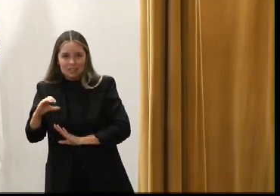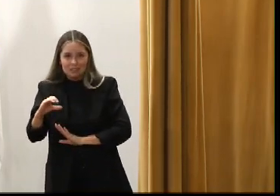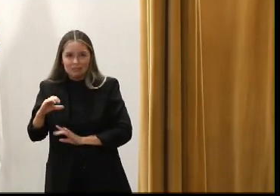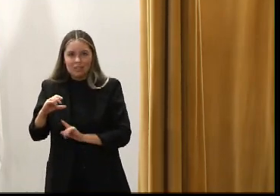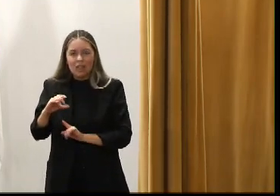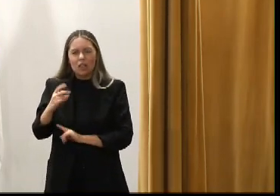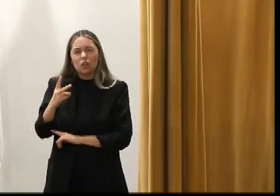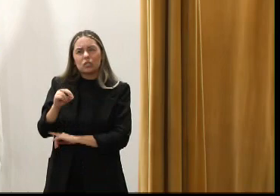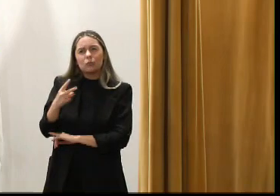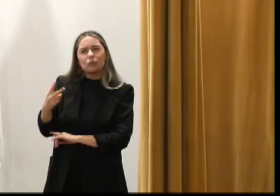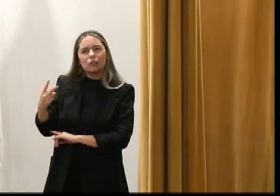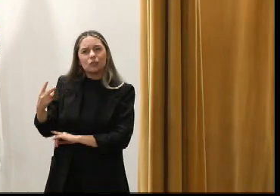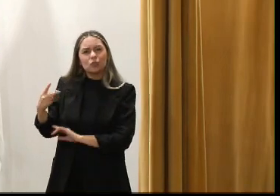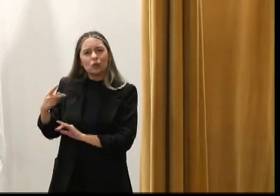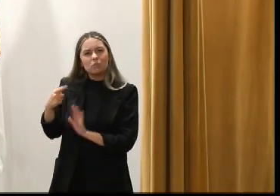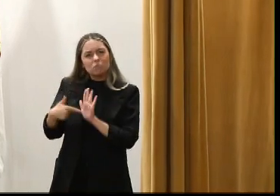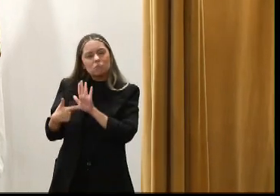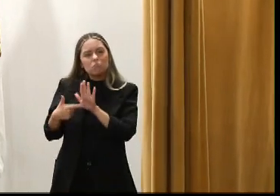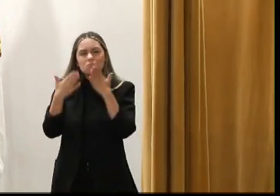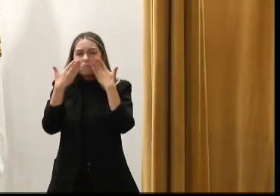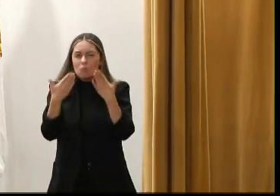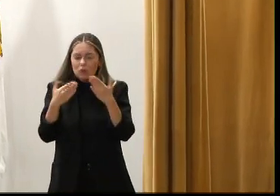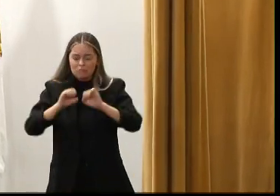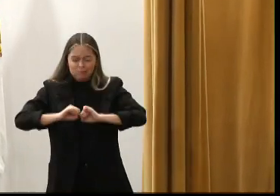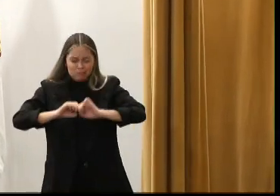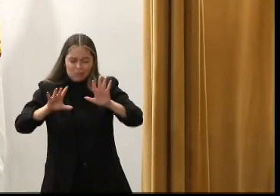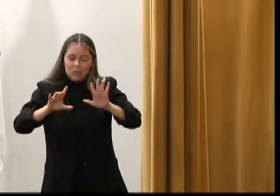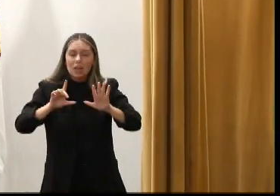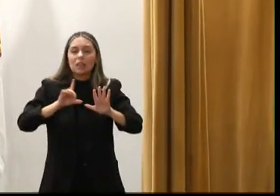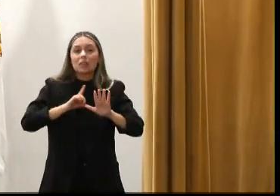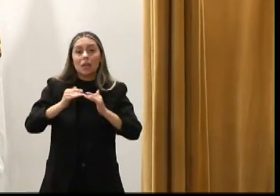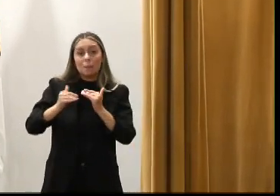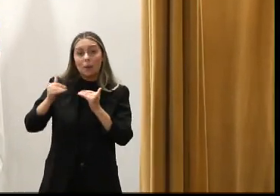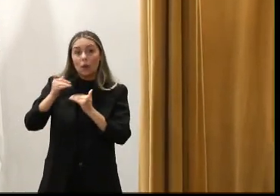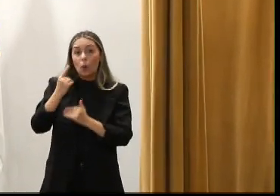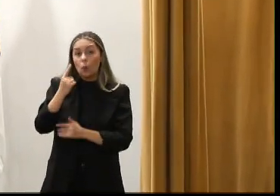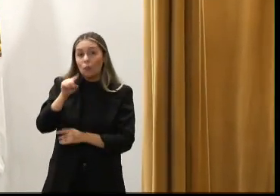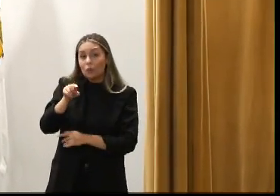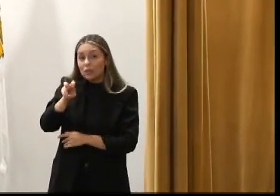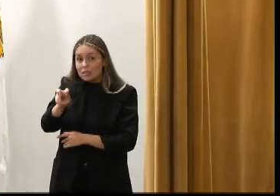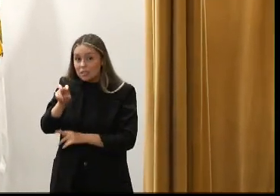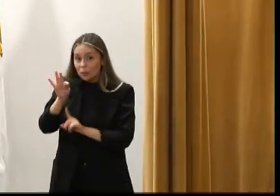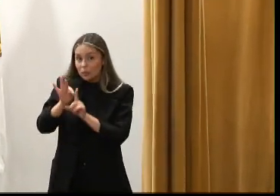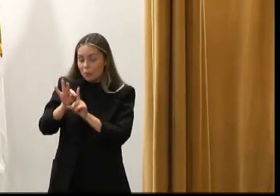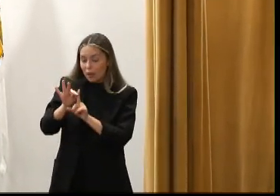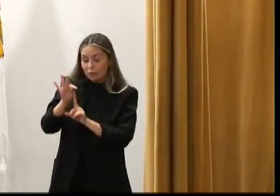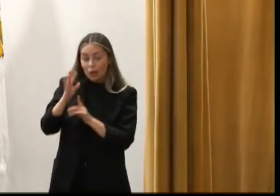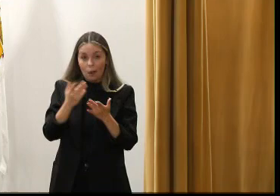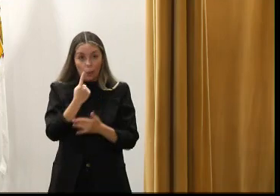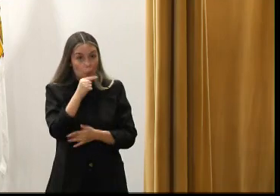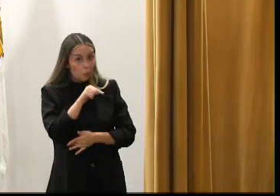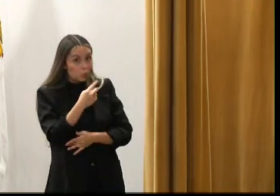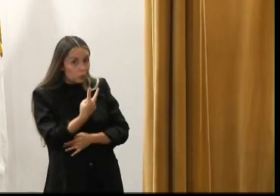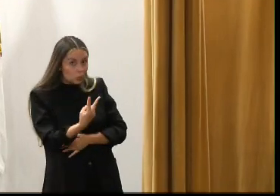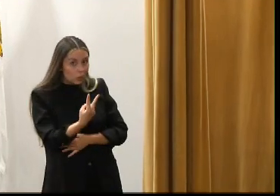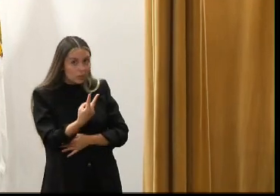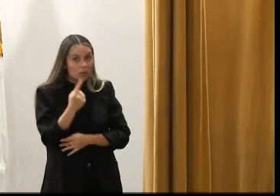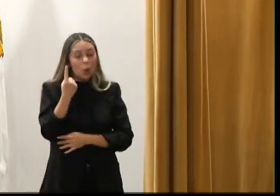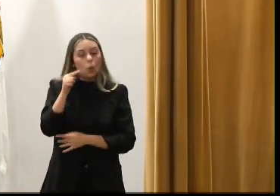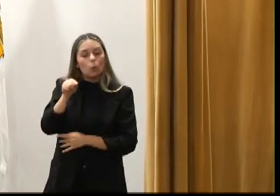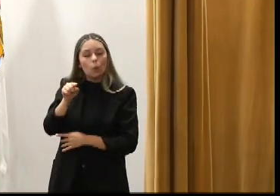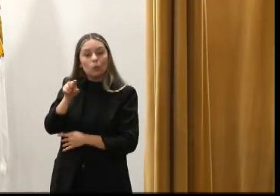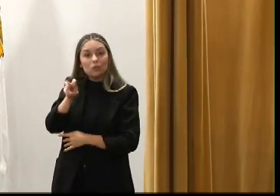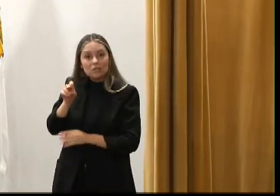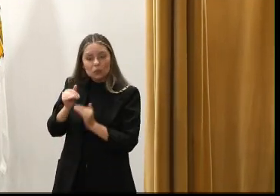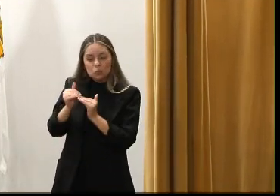de 2022 mostra claramente que acima de 1,5 grau, nós estamos 1,2, nós